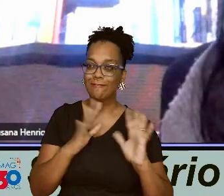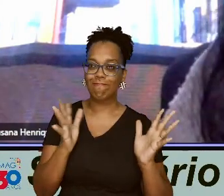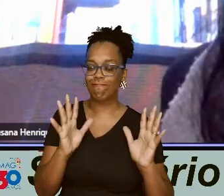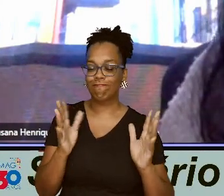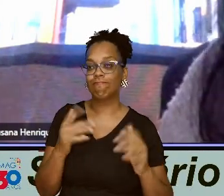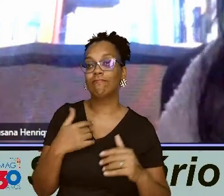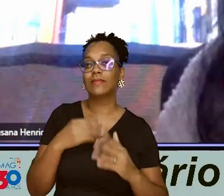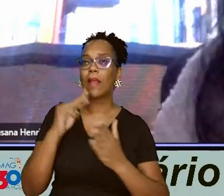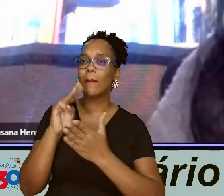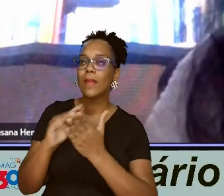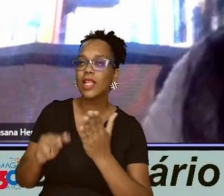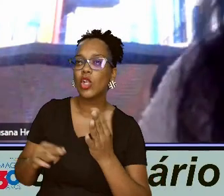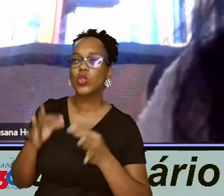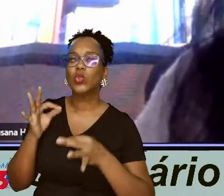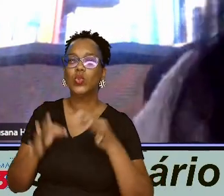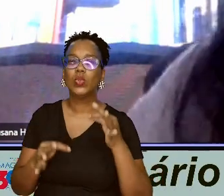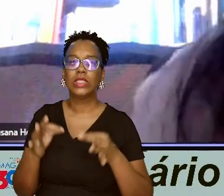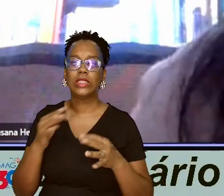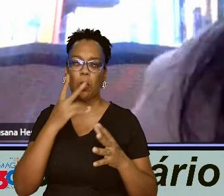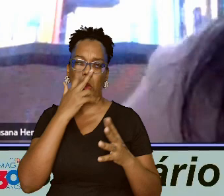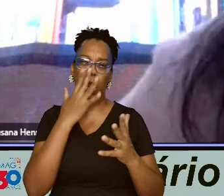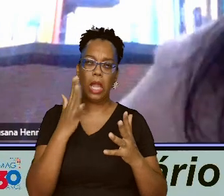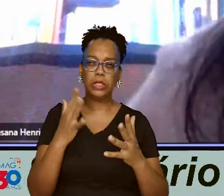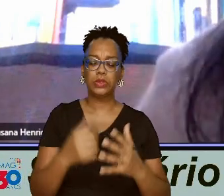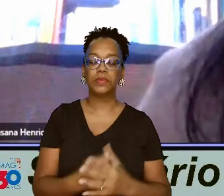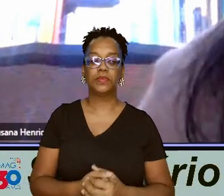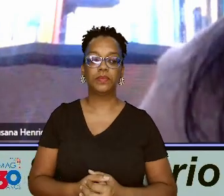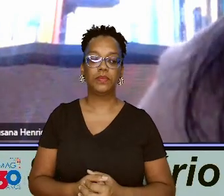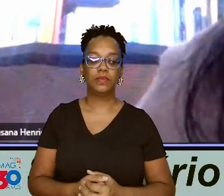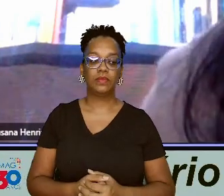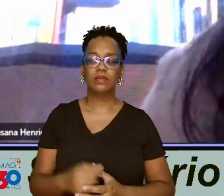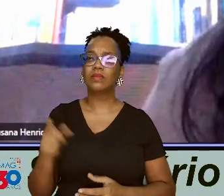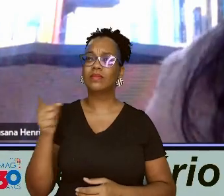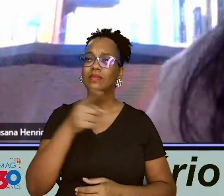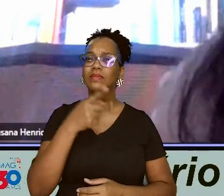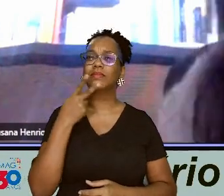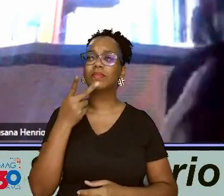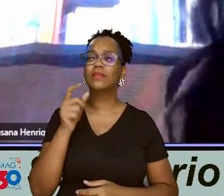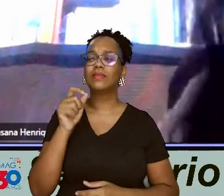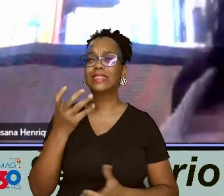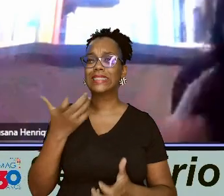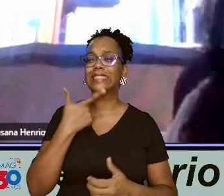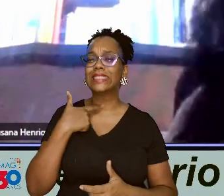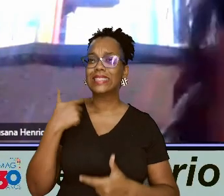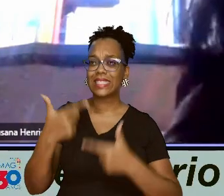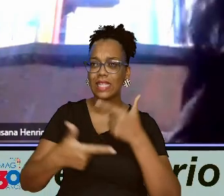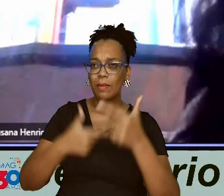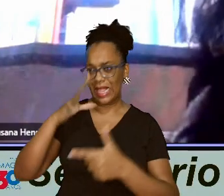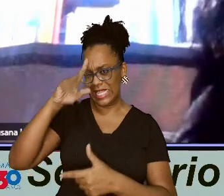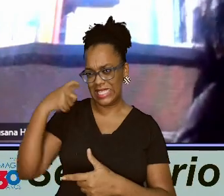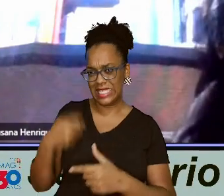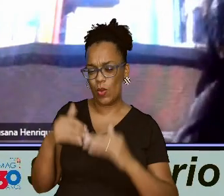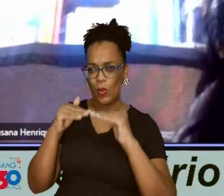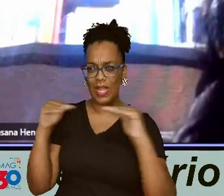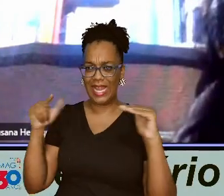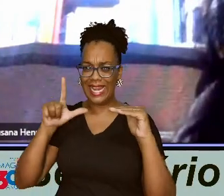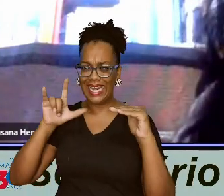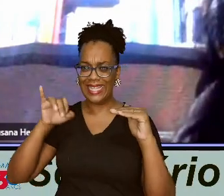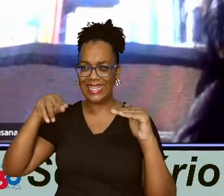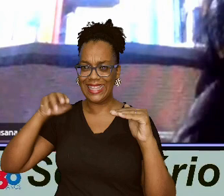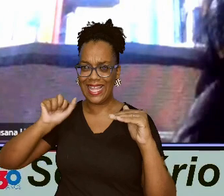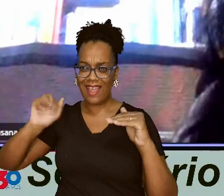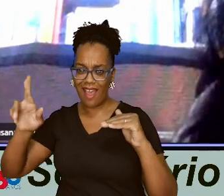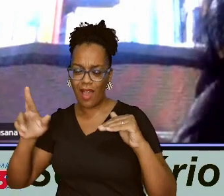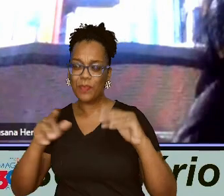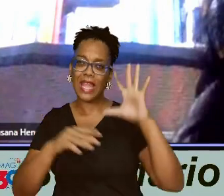metodológica jurídica, que vocês dizem que vocês queriam trabalhar com decisões lineares e não lineares, e que a hora que